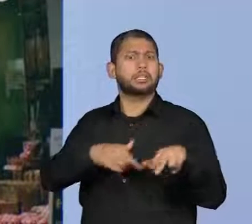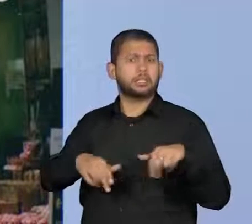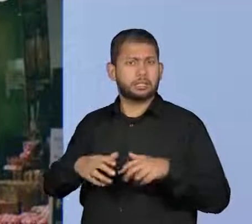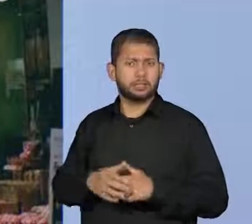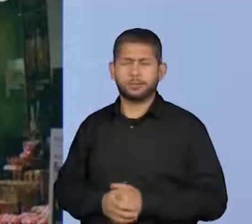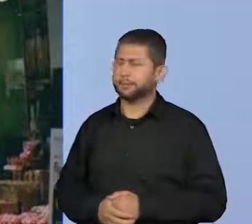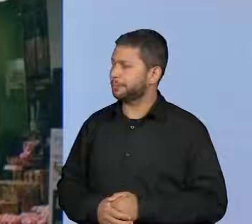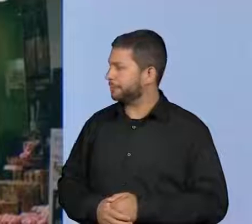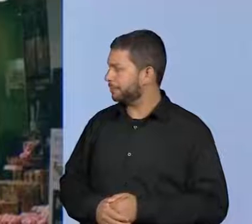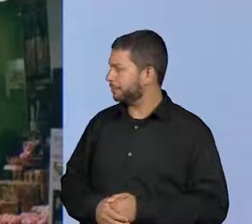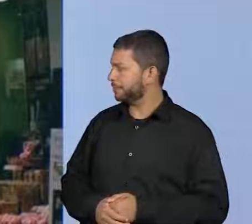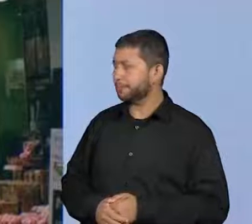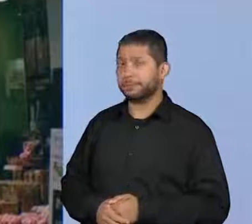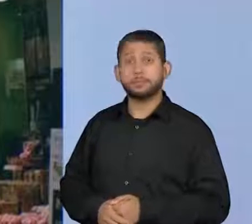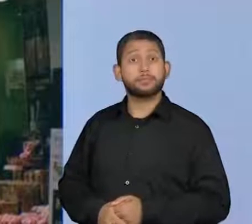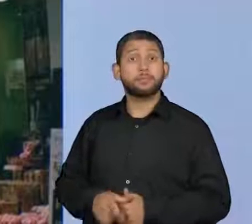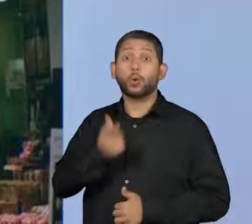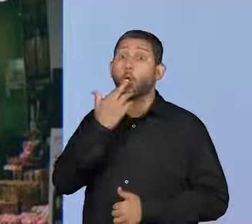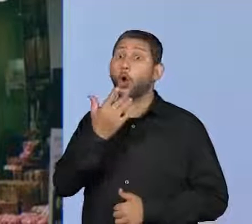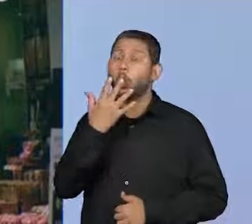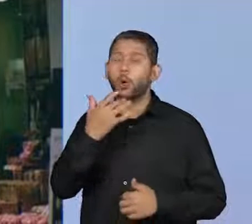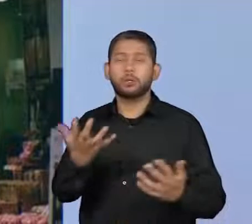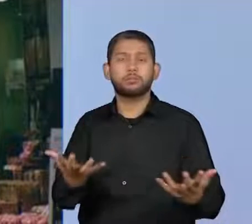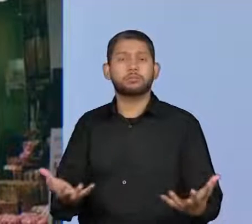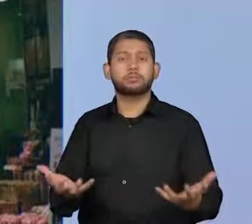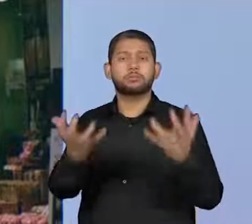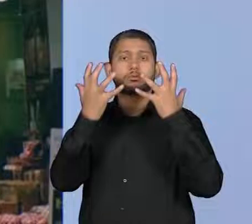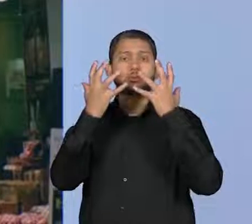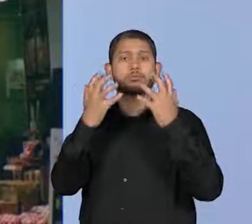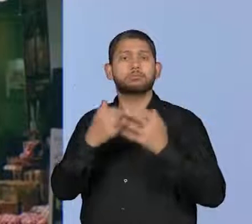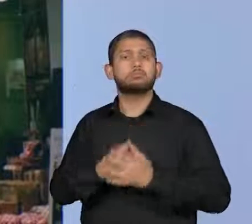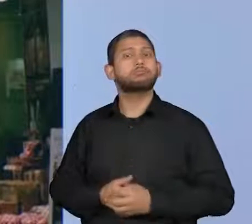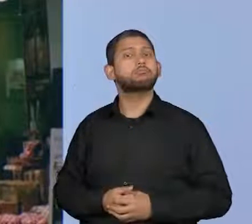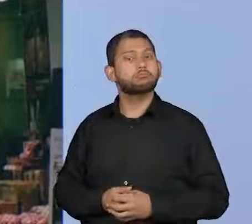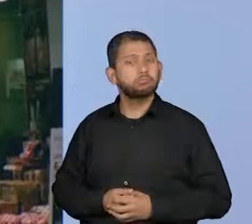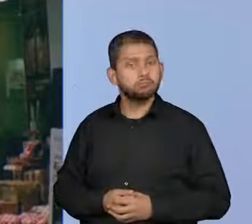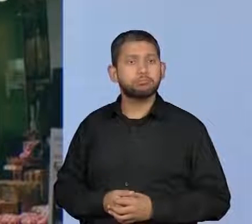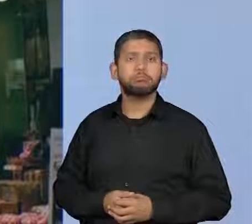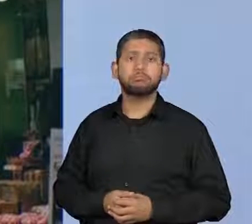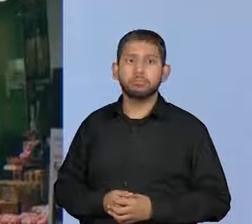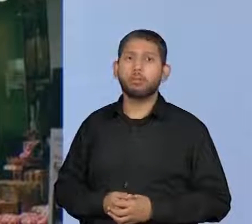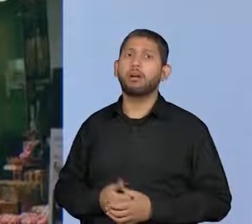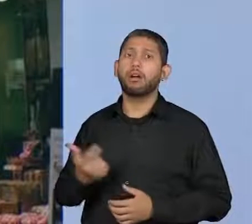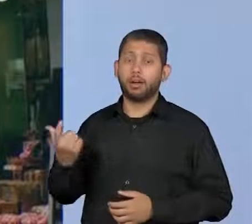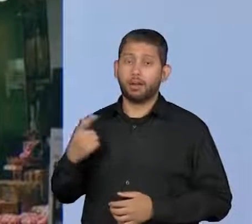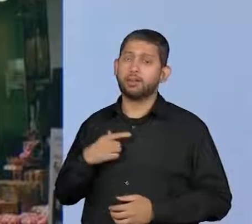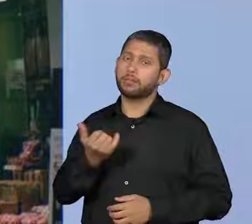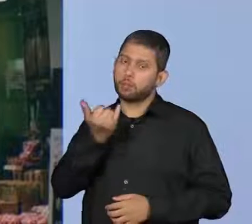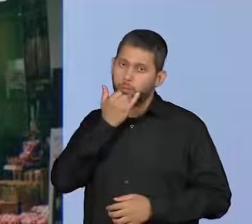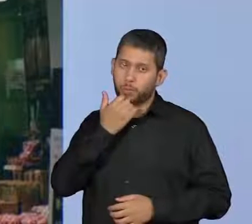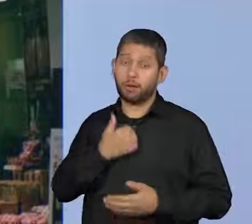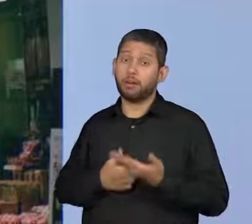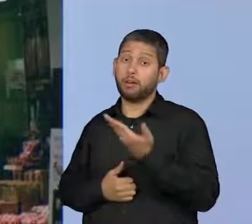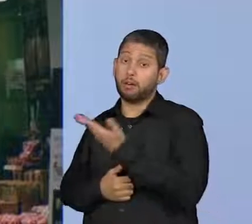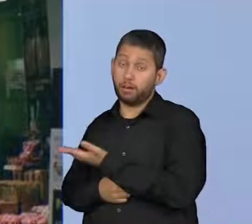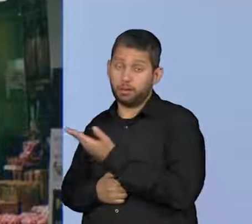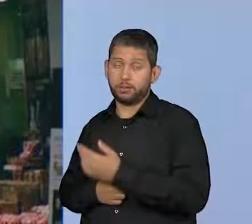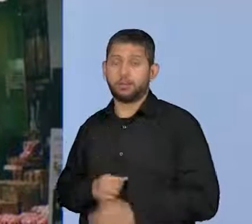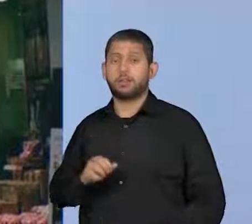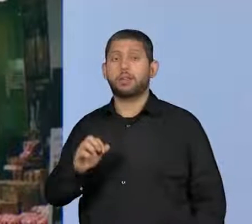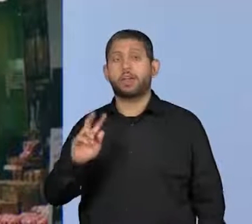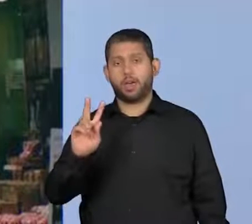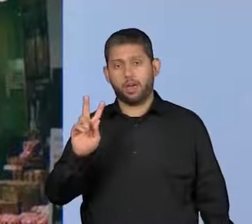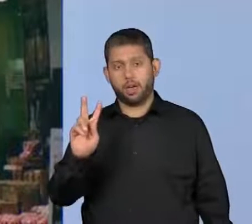Que mais aqui? Muitas cores, né? Muitas cores. Se não me engano, essa sim é em Hong Kong, esse outro não sei se é no Times